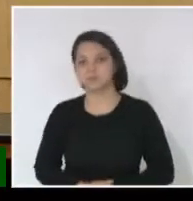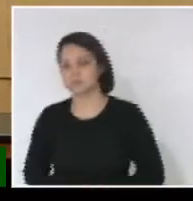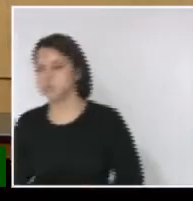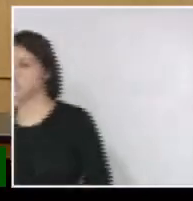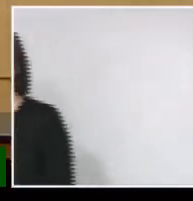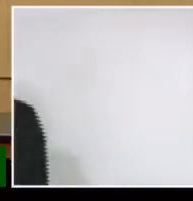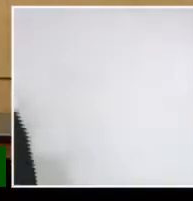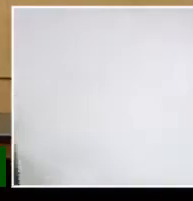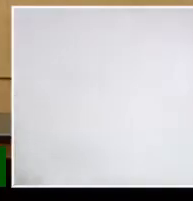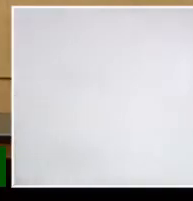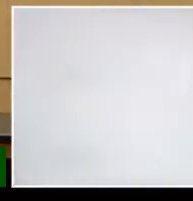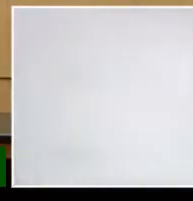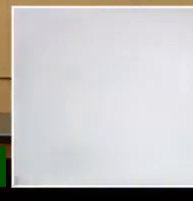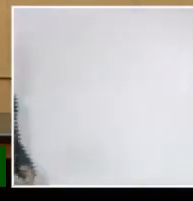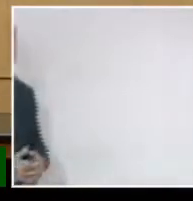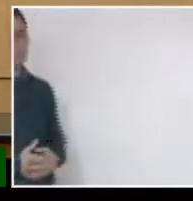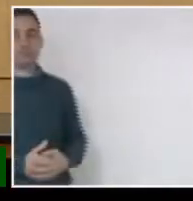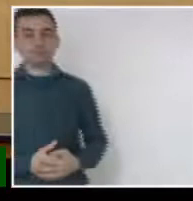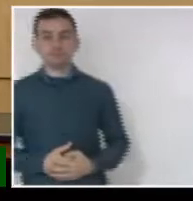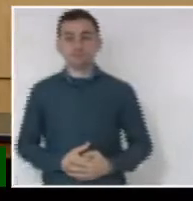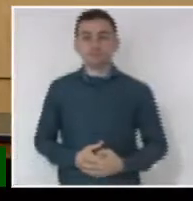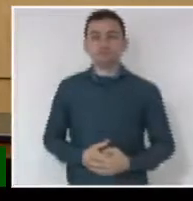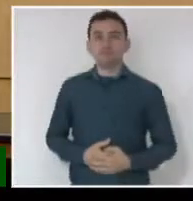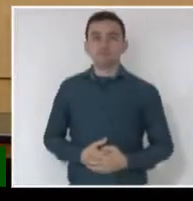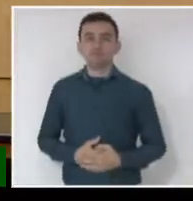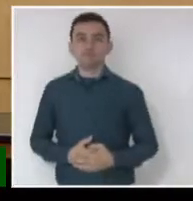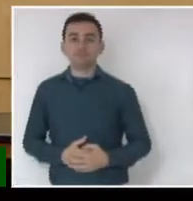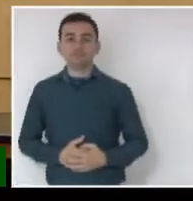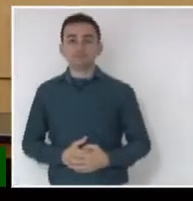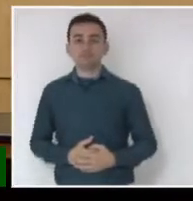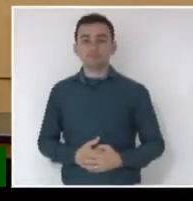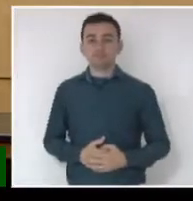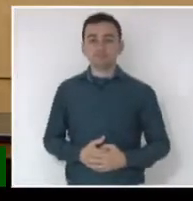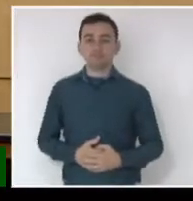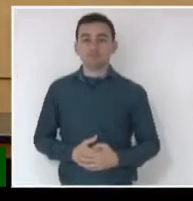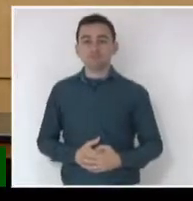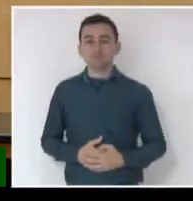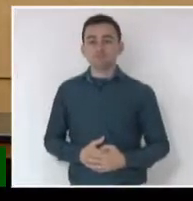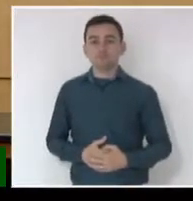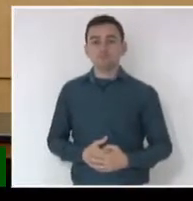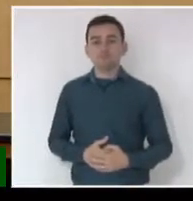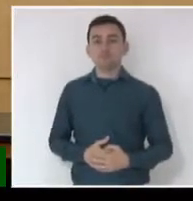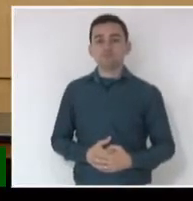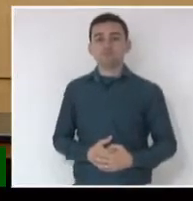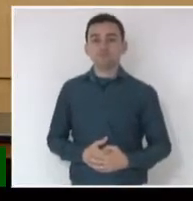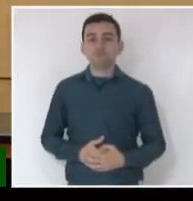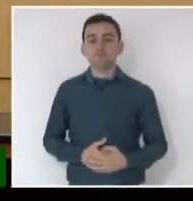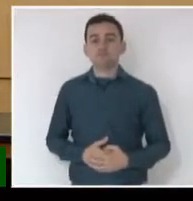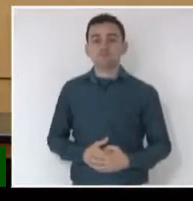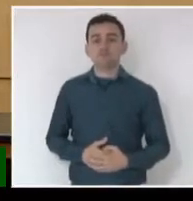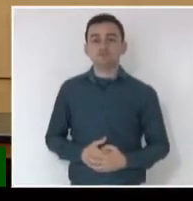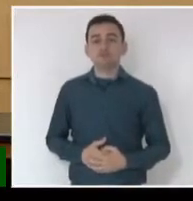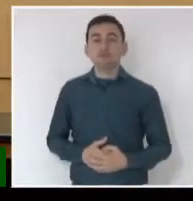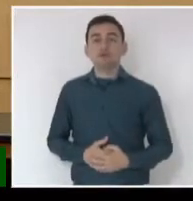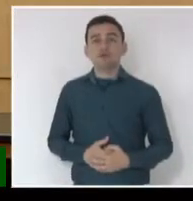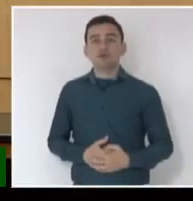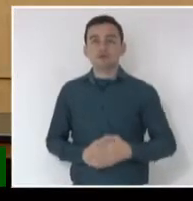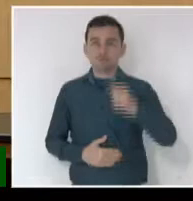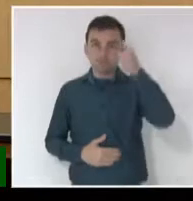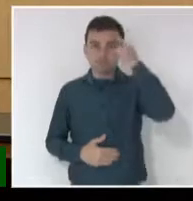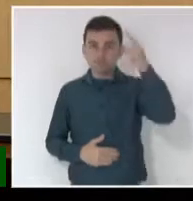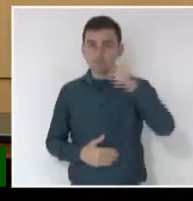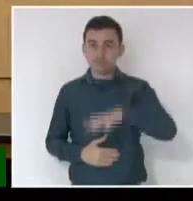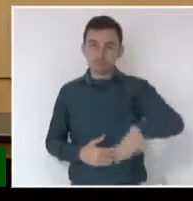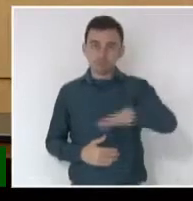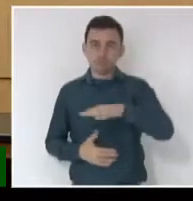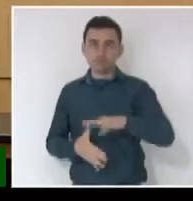ainda em breves comunicações. Lembrando a todos os líderes de bancada que, logo depois do deputado Padre